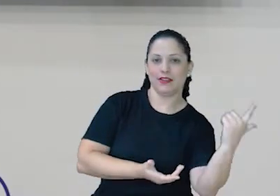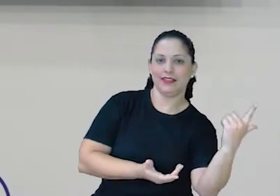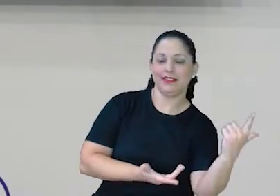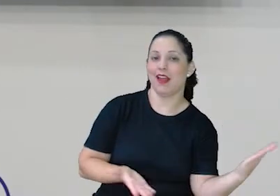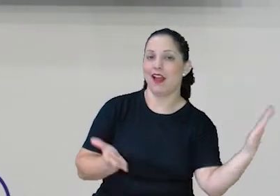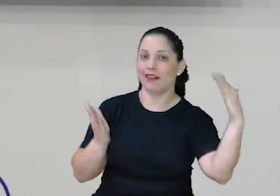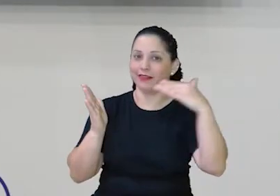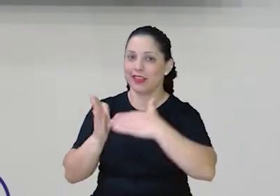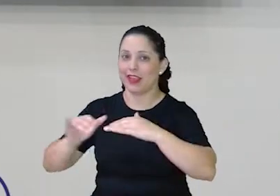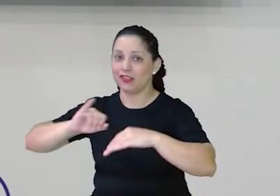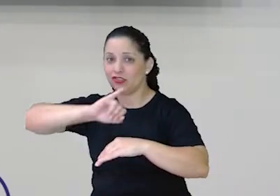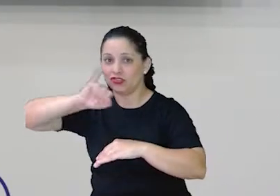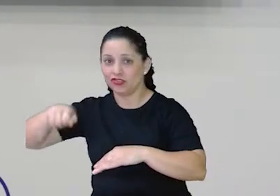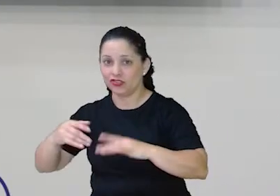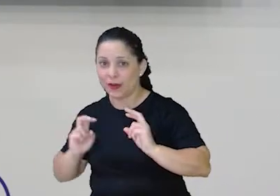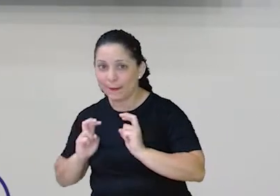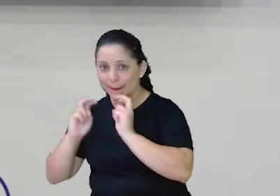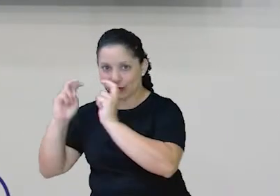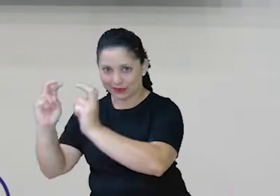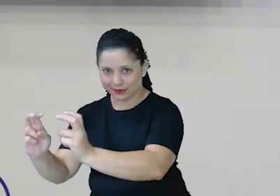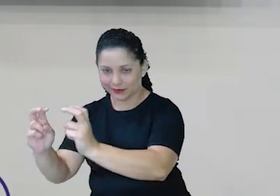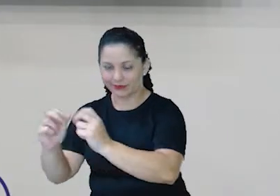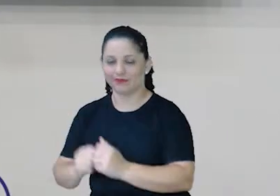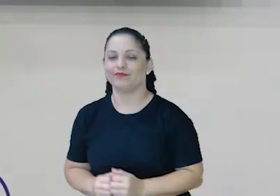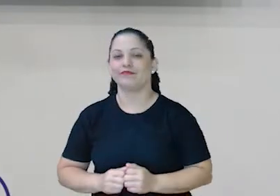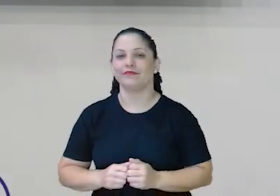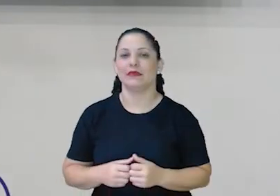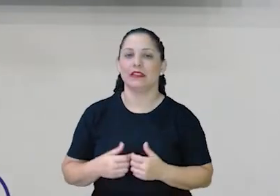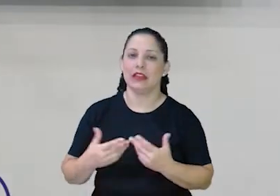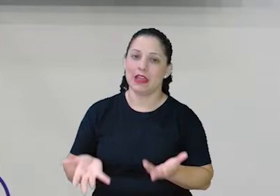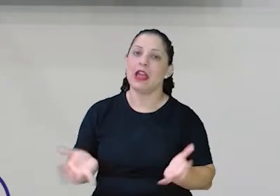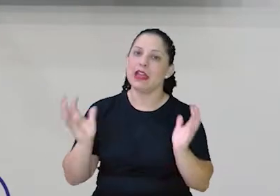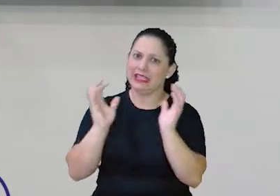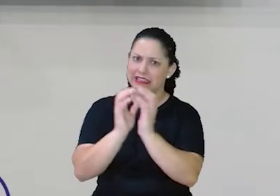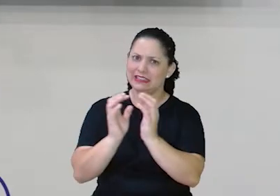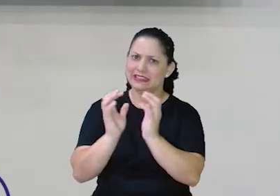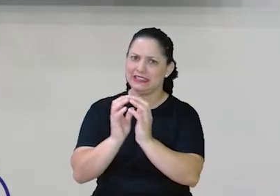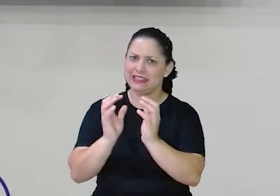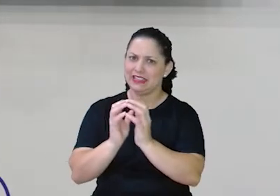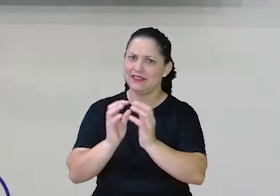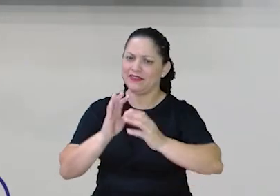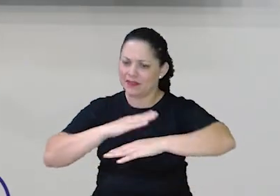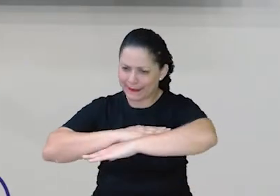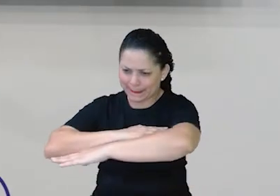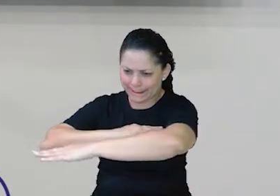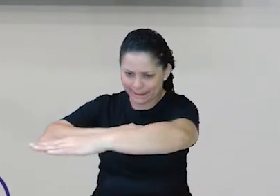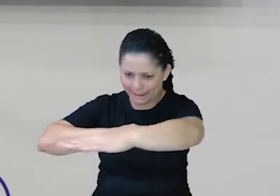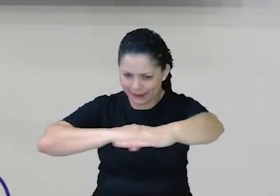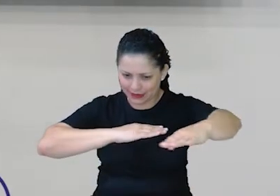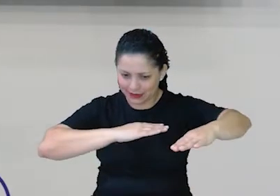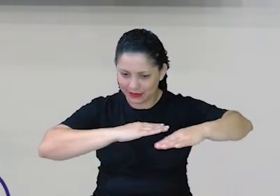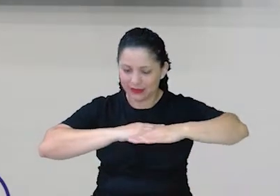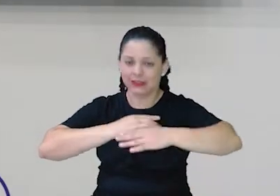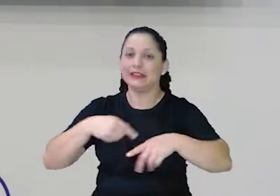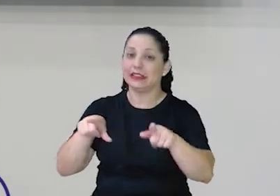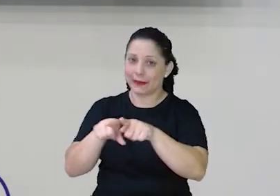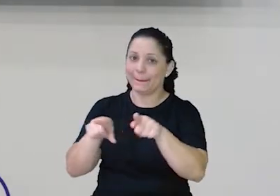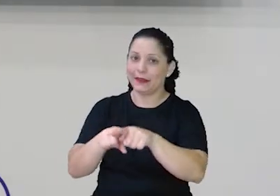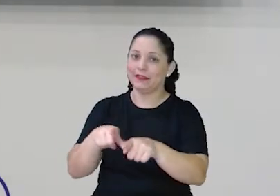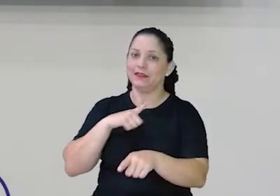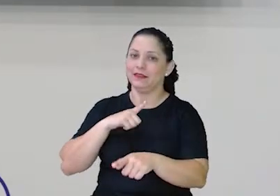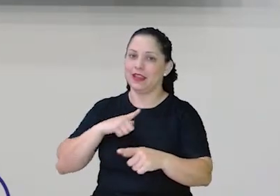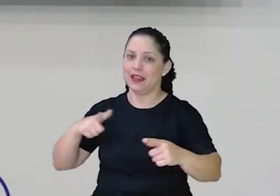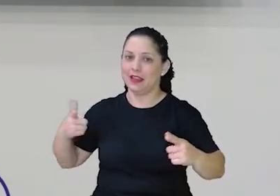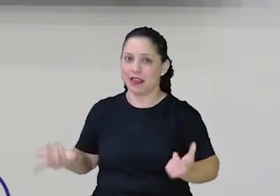dos morros. Lembra que eu falei que Recife tem uma parte plana, mas nem tudo é plano, tem a parte dos morros também, tá certo?